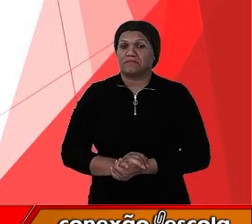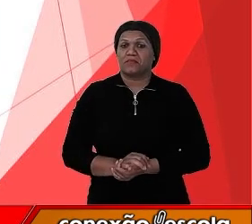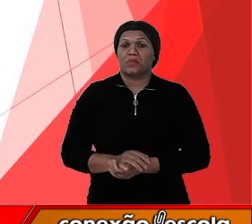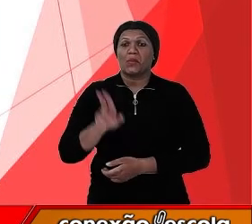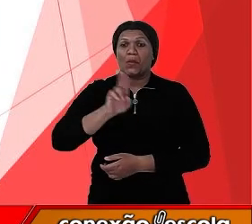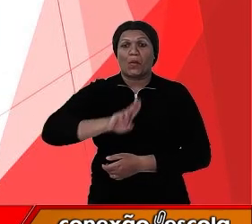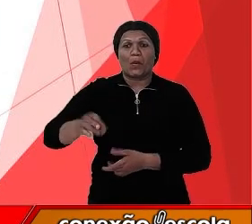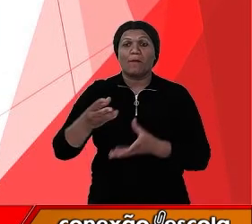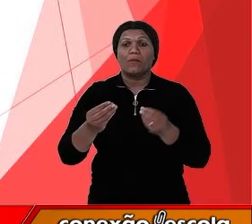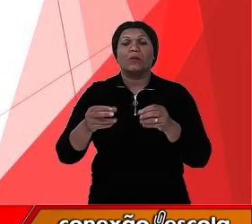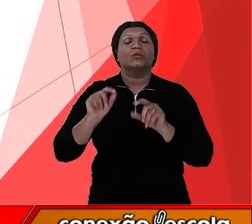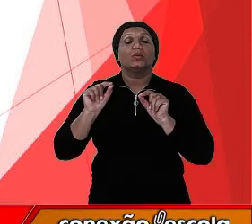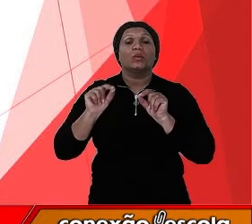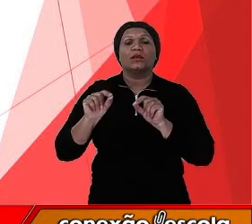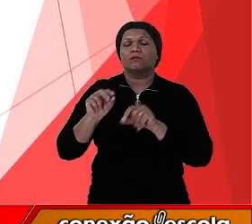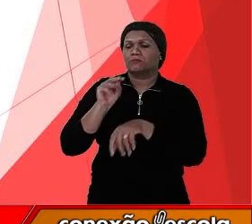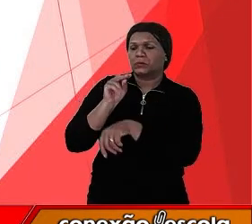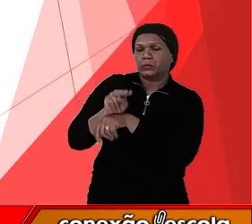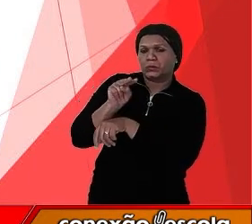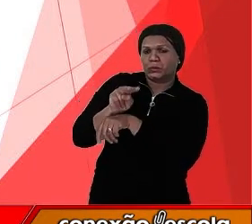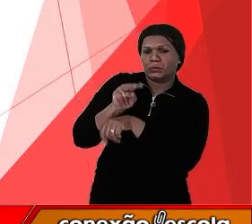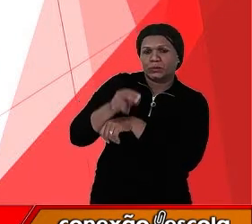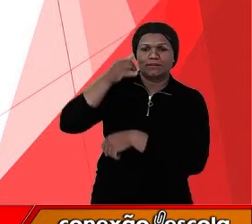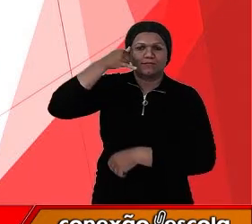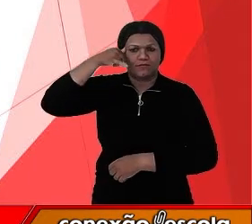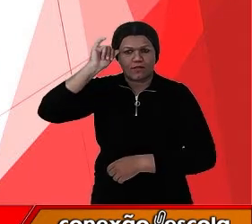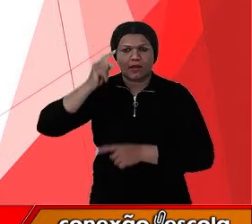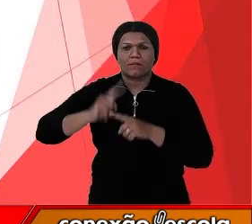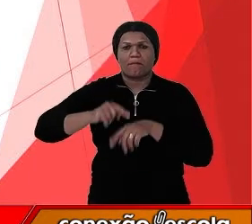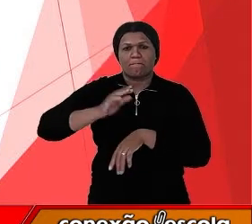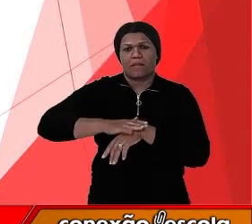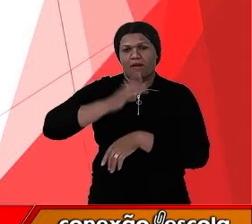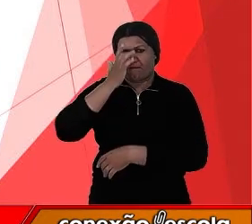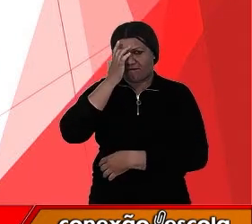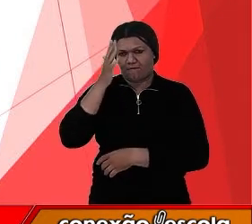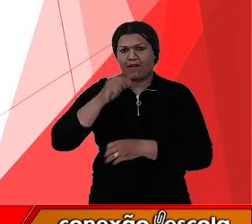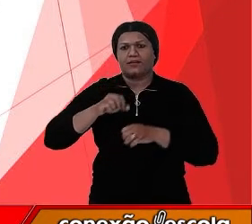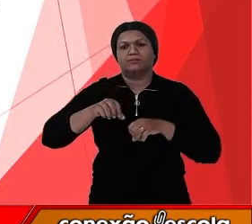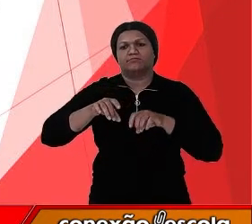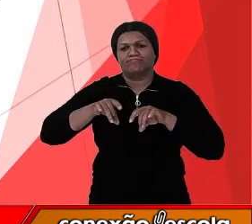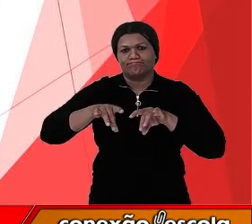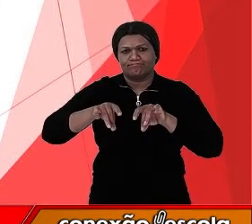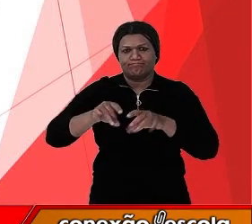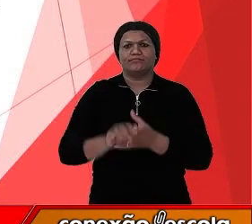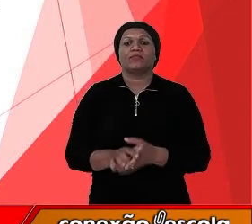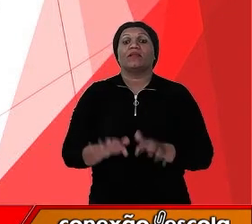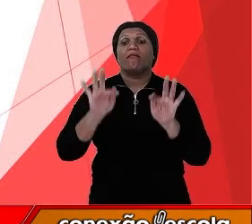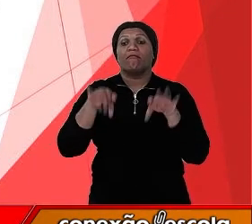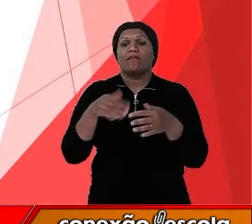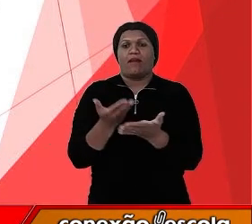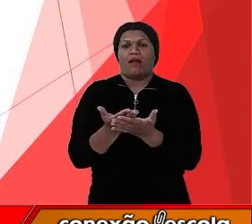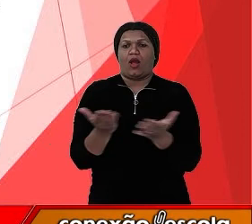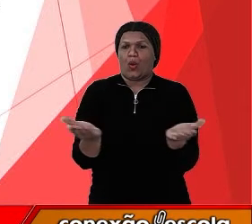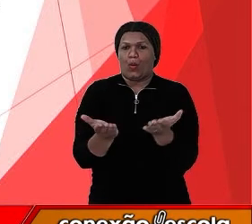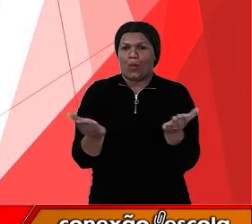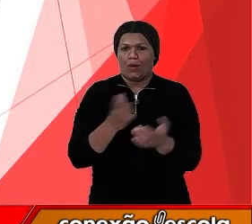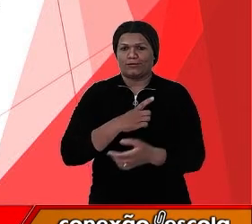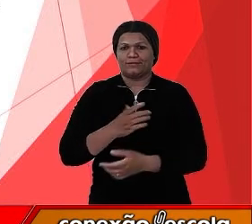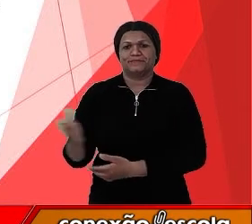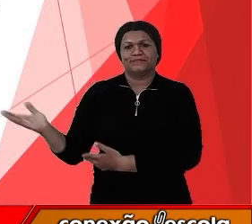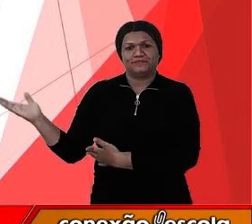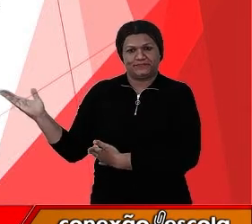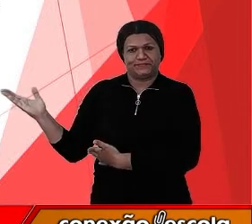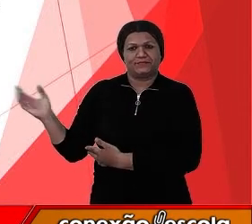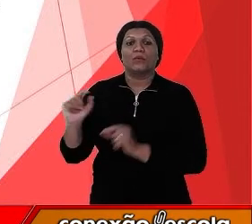utilizado para criação de gado também para o plantio por conta das facilidades do relevo plano para encerrar a aula de hoje tá aí as nossas a